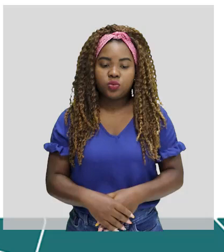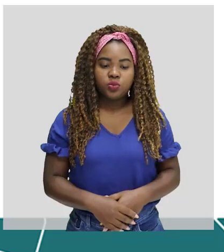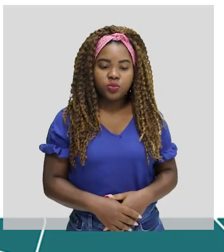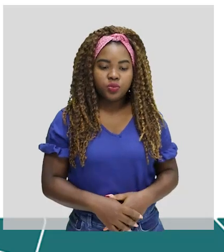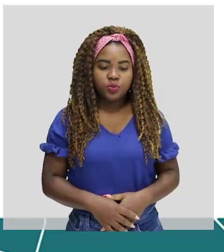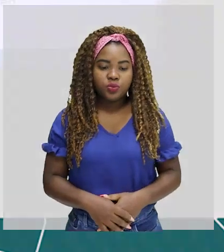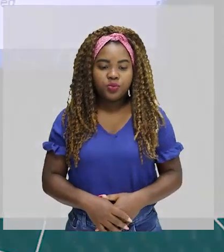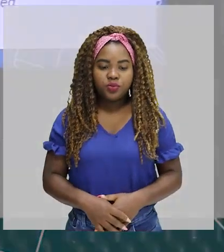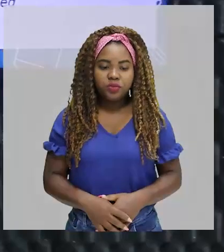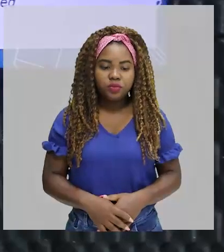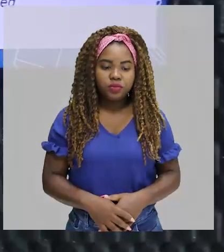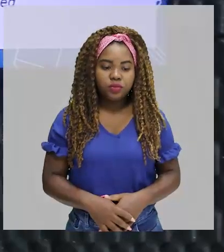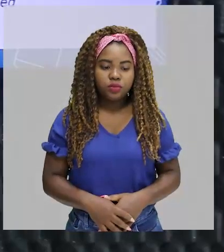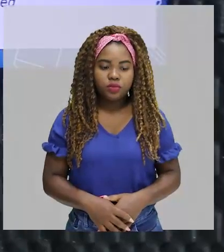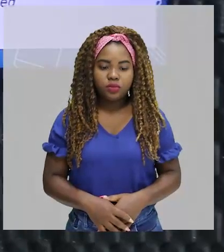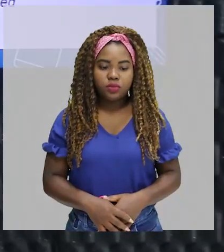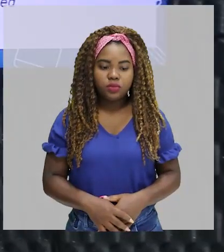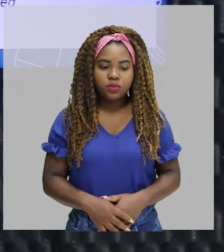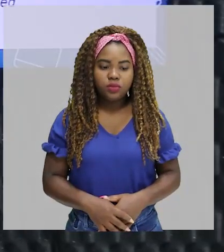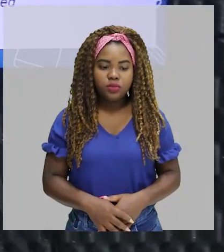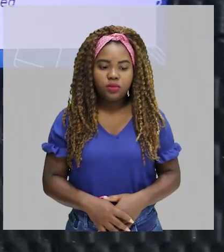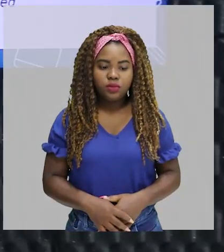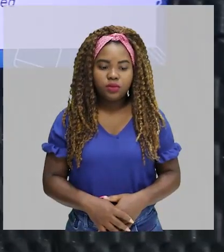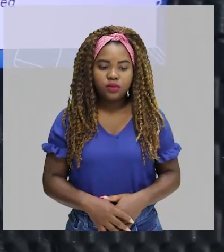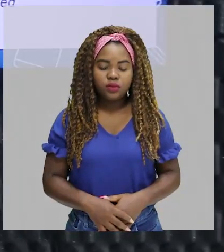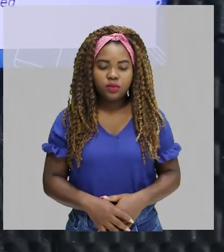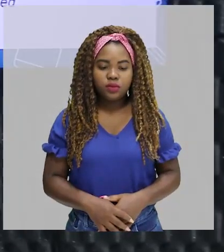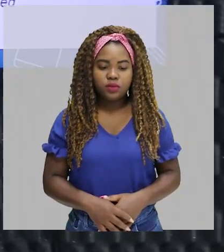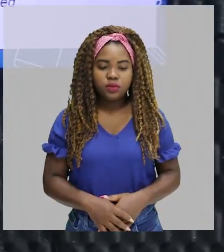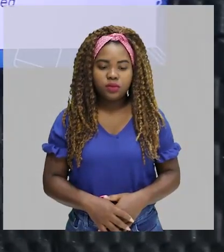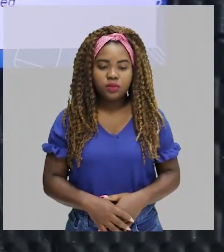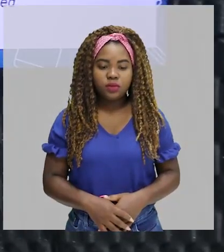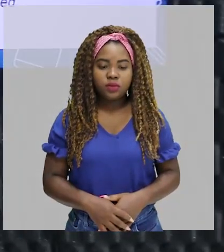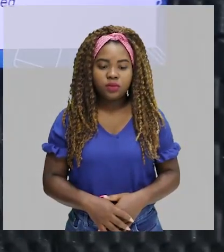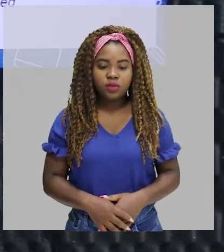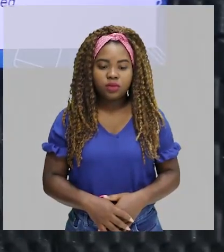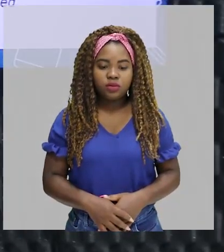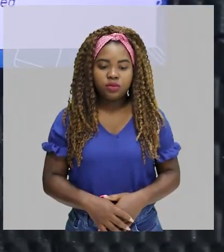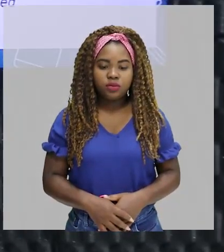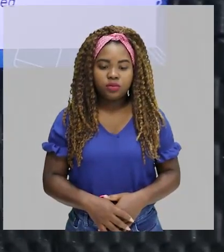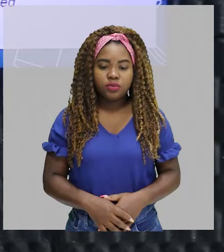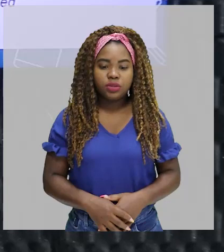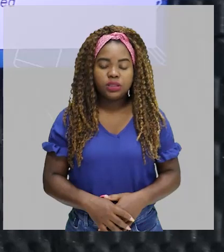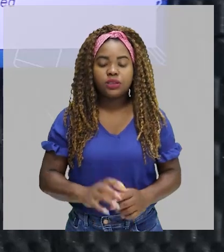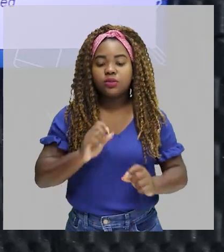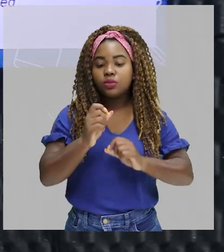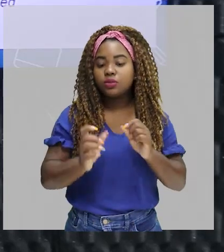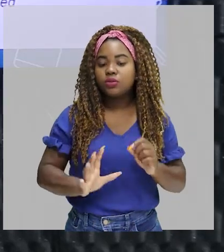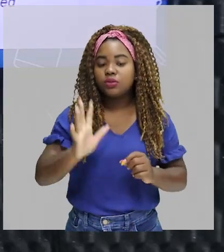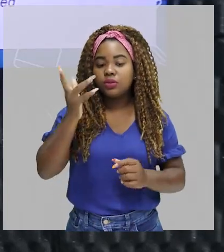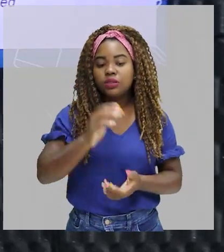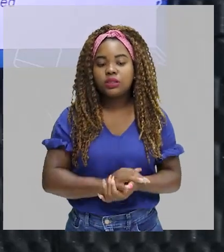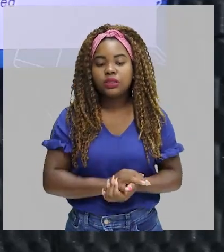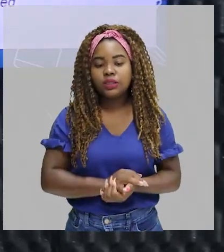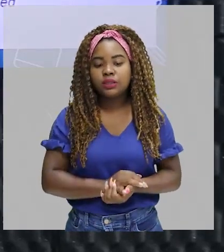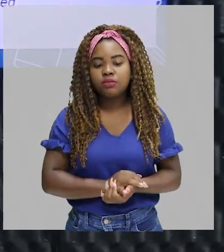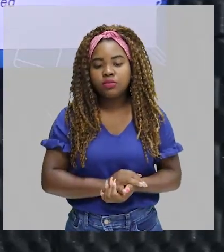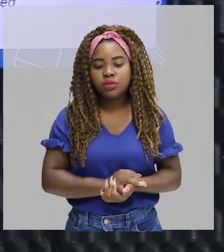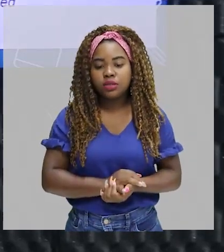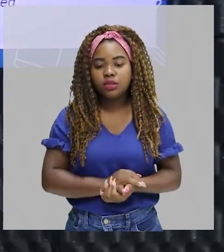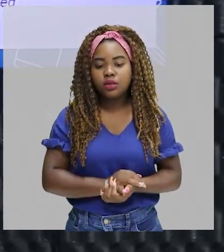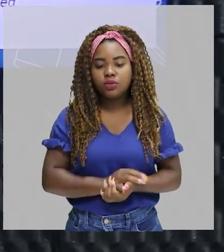accidental creation of a cure. A criação acidental da cura. Então,